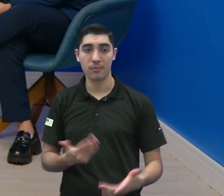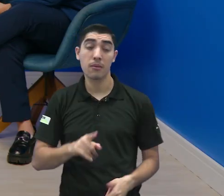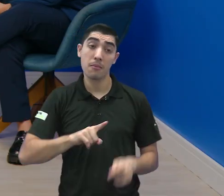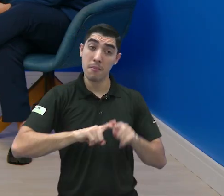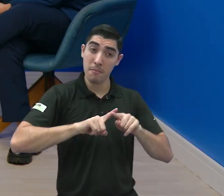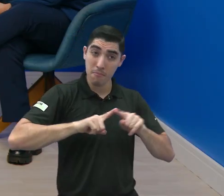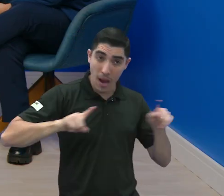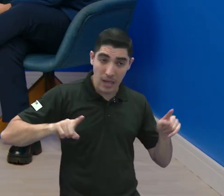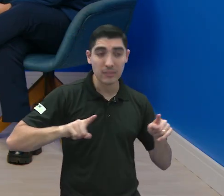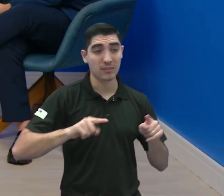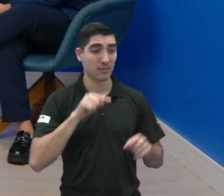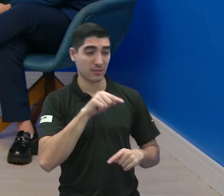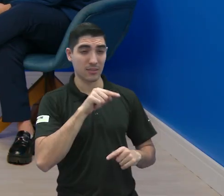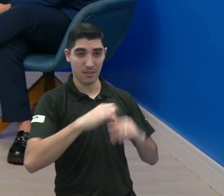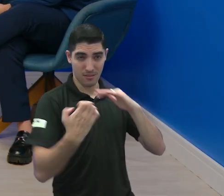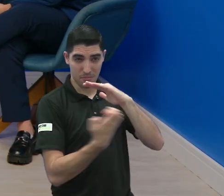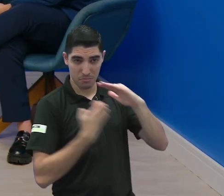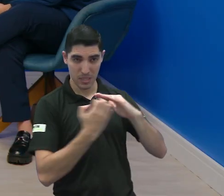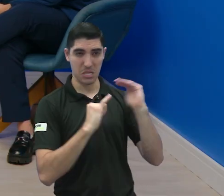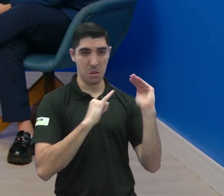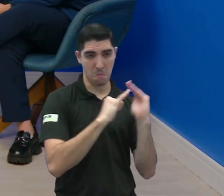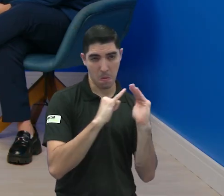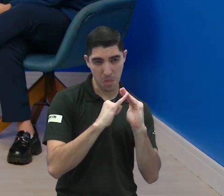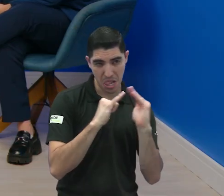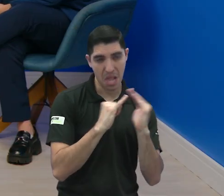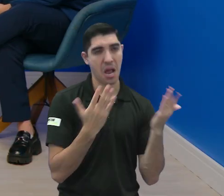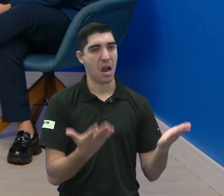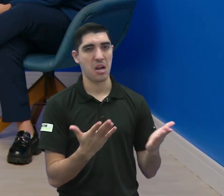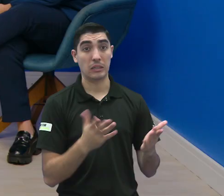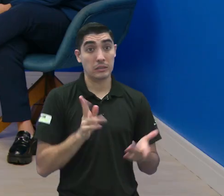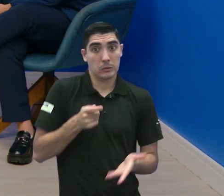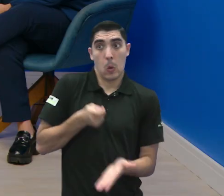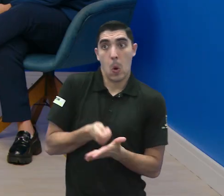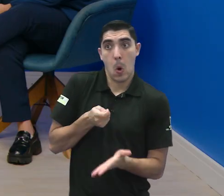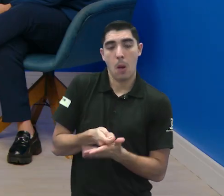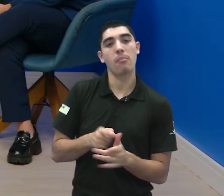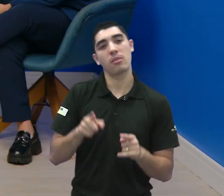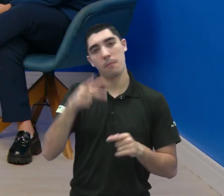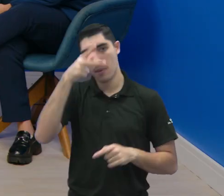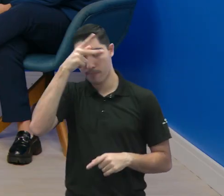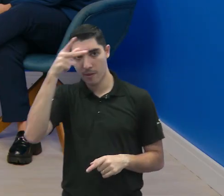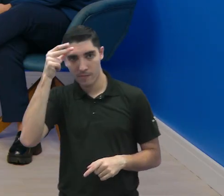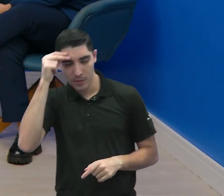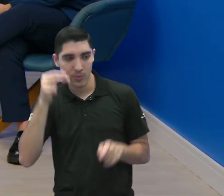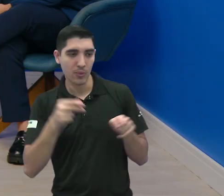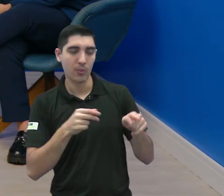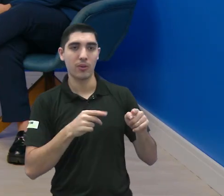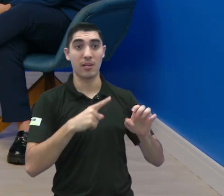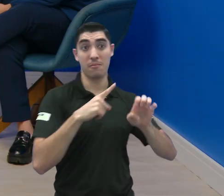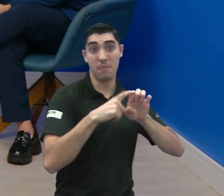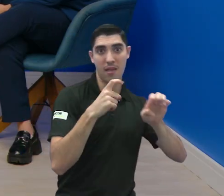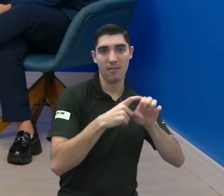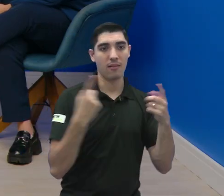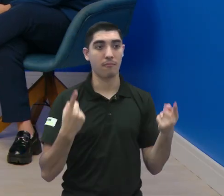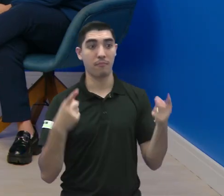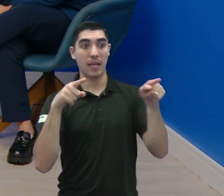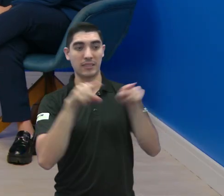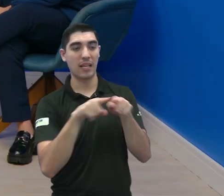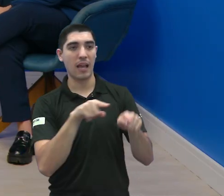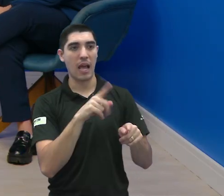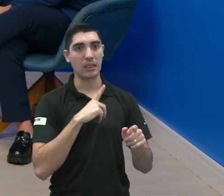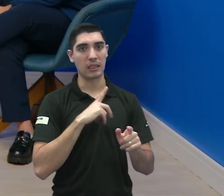vezes, a pressão imobiliária, às vezes, a ligação muito forte entre poder público e empreendedor